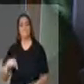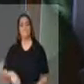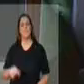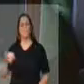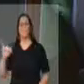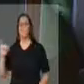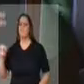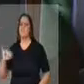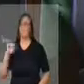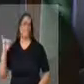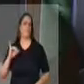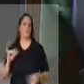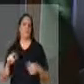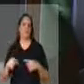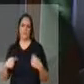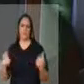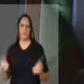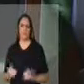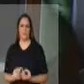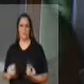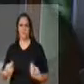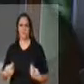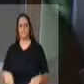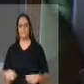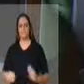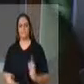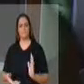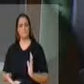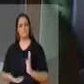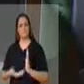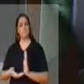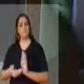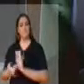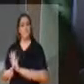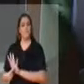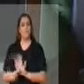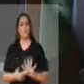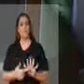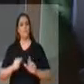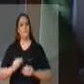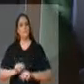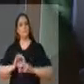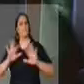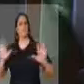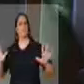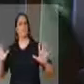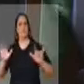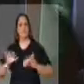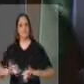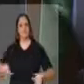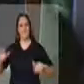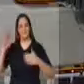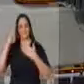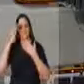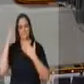a Câmara dos Deputados cumpra também o seu papel em esclarecer e produzir um debate cada vez mais amplo.